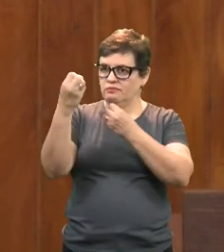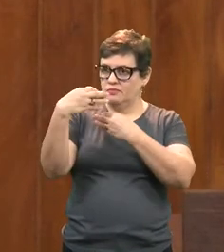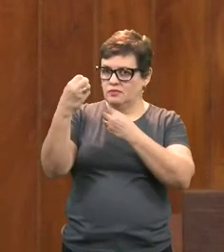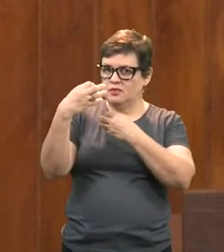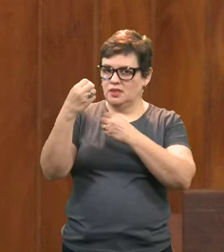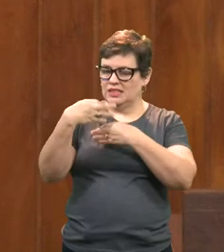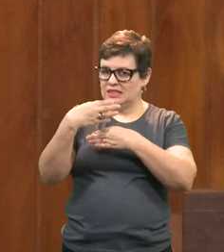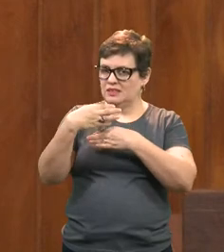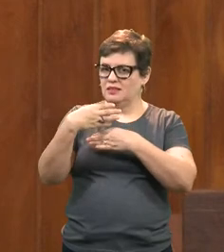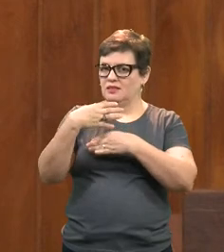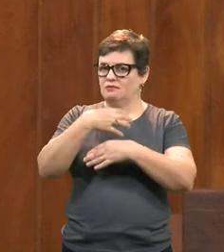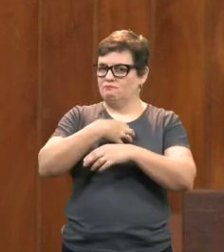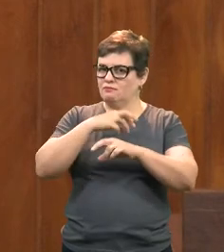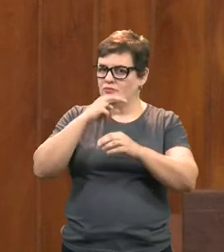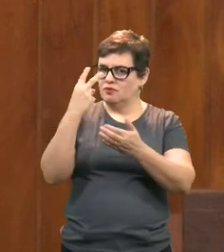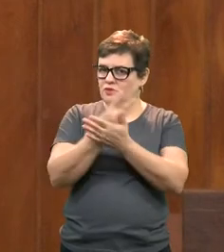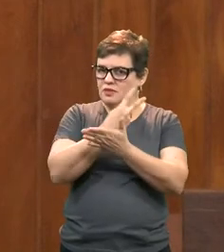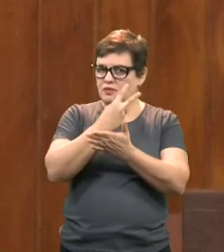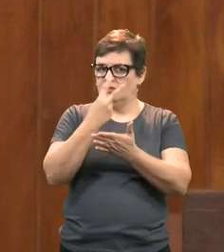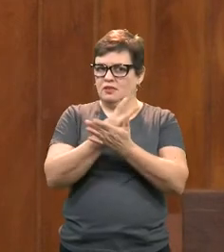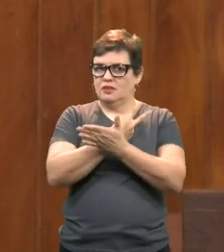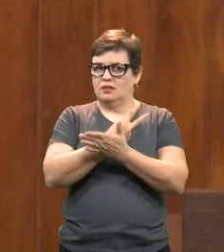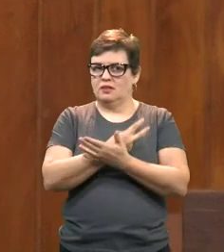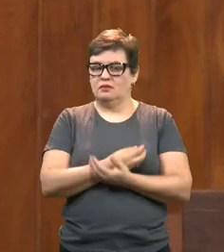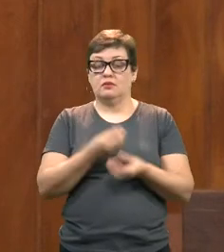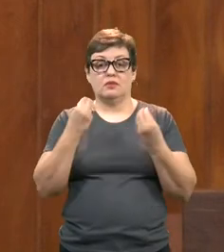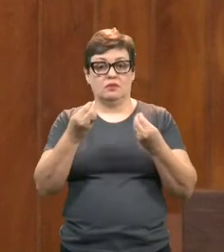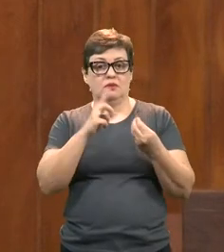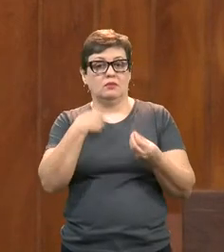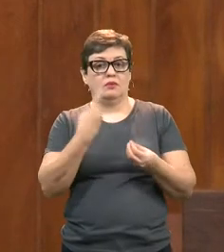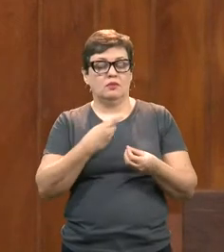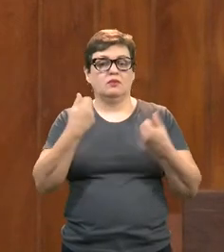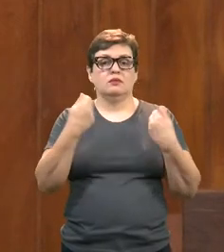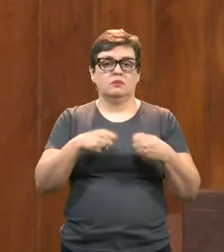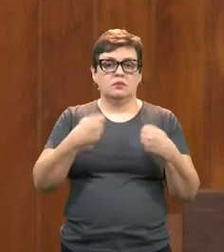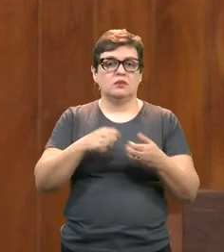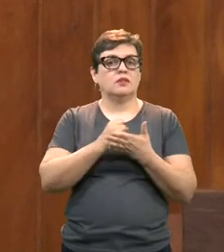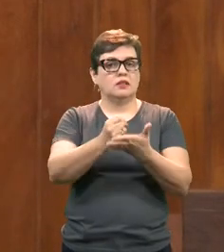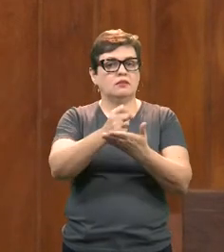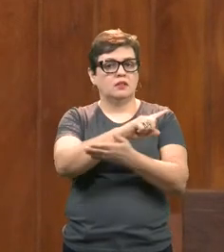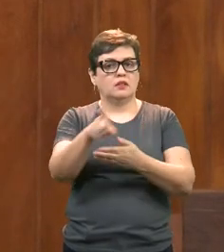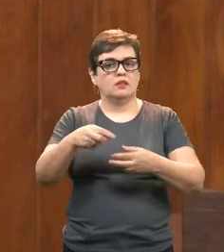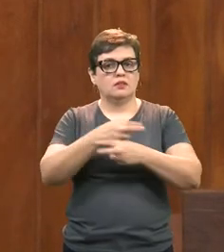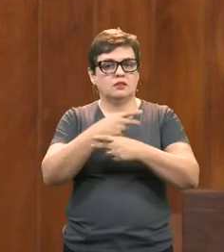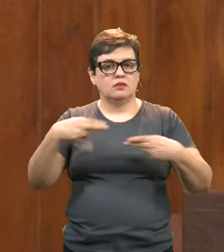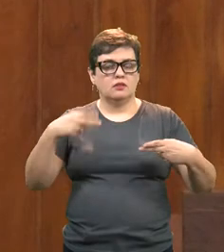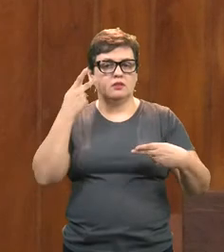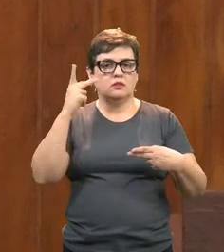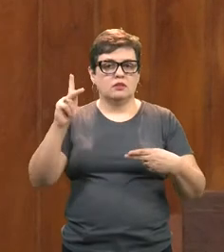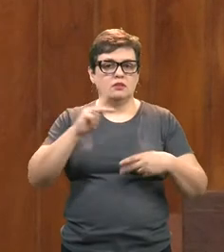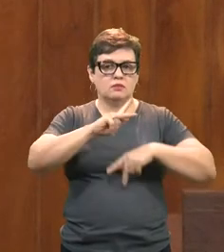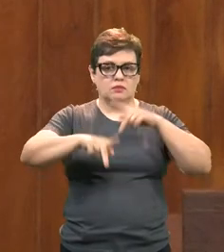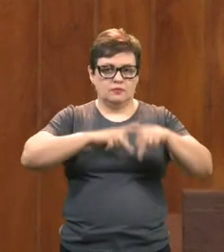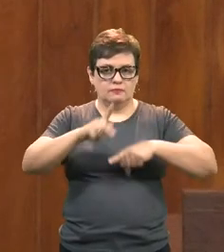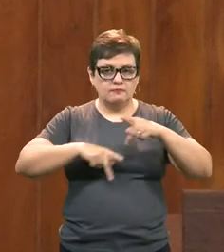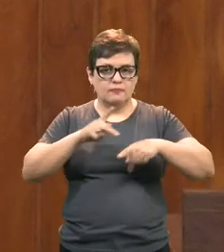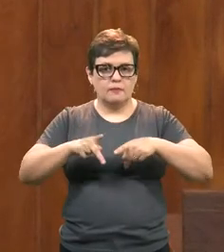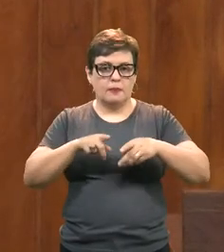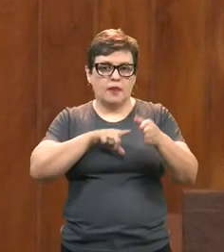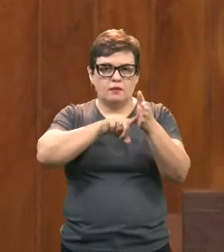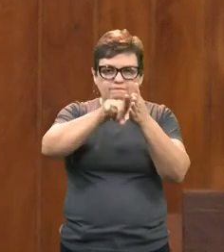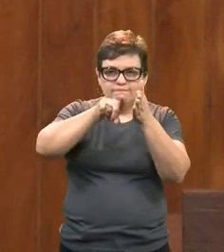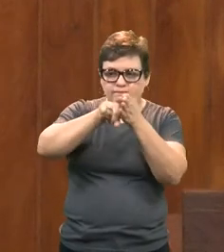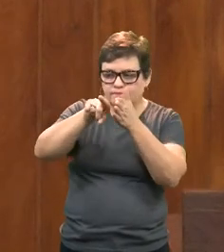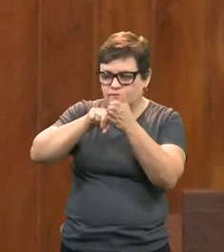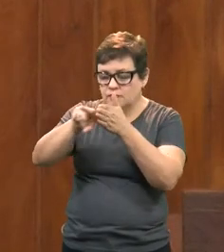ensinam de forma equivocada, e o quanto nós precisamos levar isso para a população. E